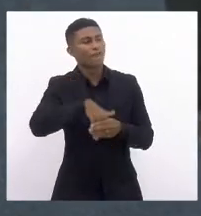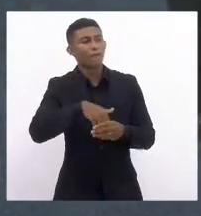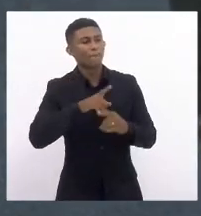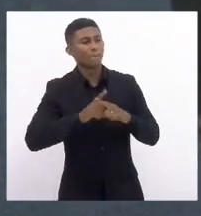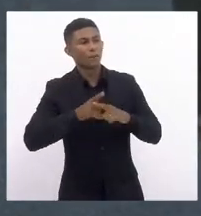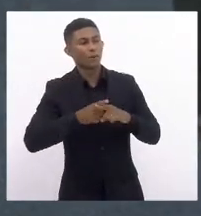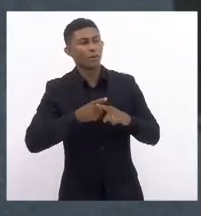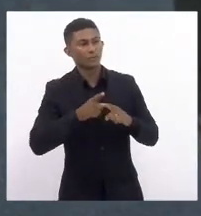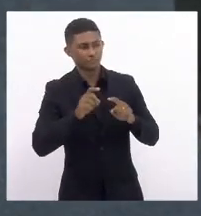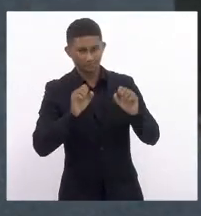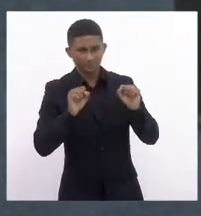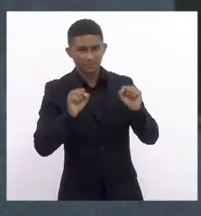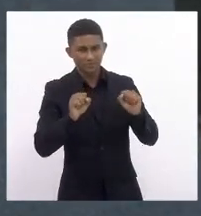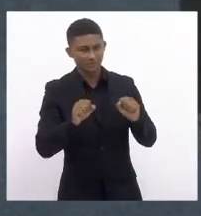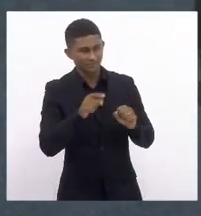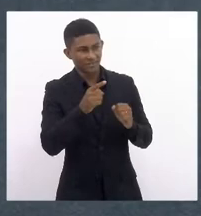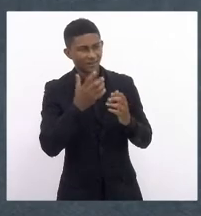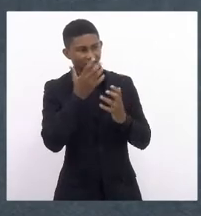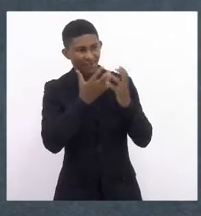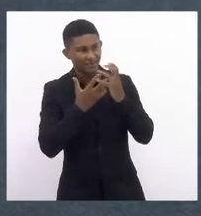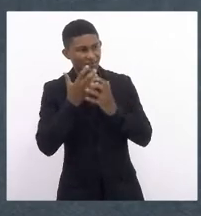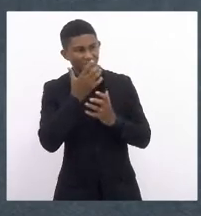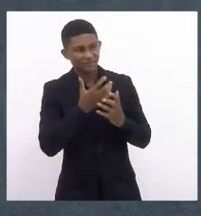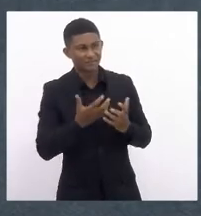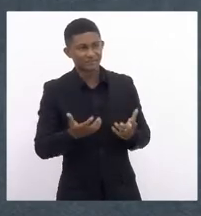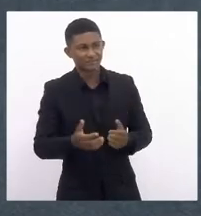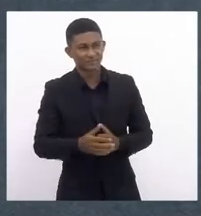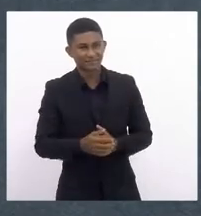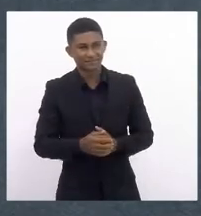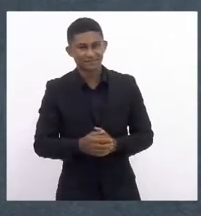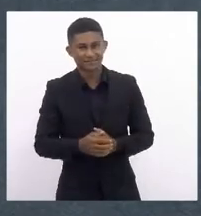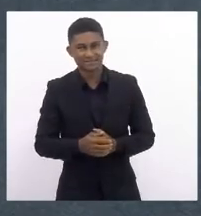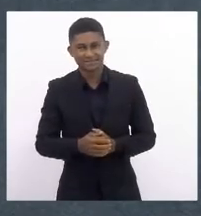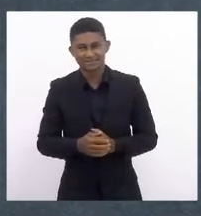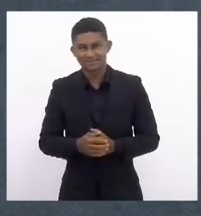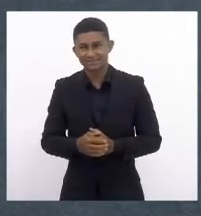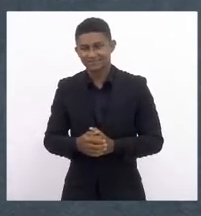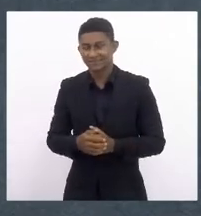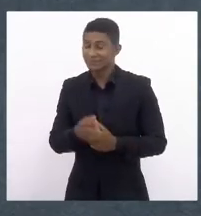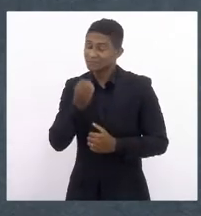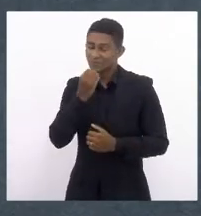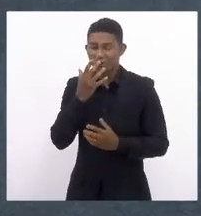que o senhor está cantando? Quem canta os mares espanta.